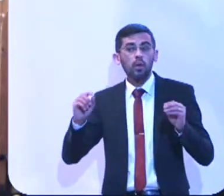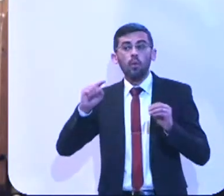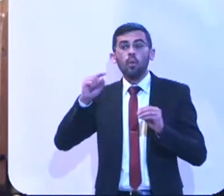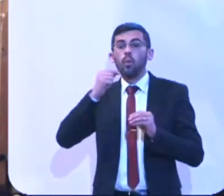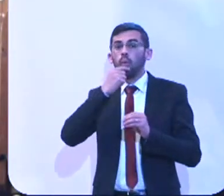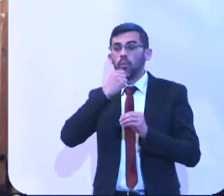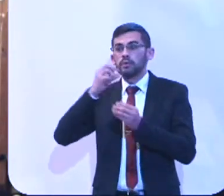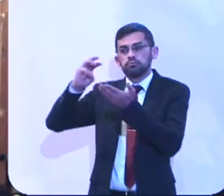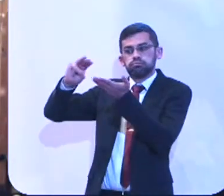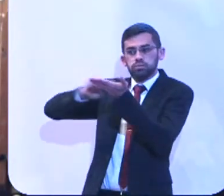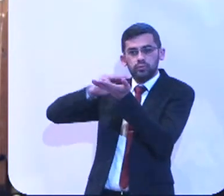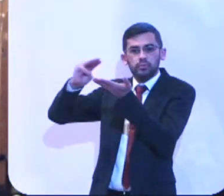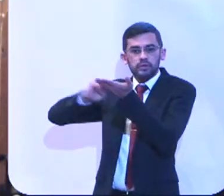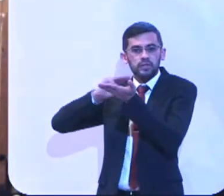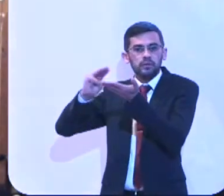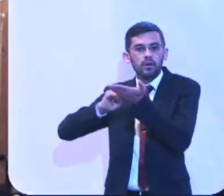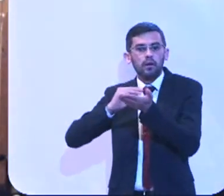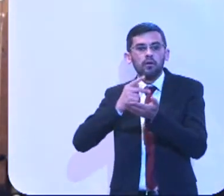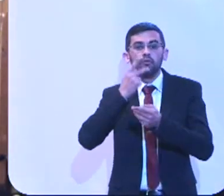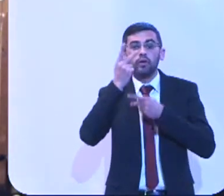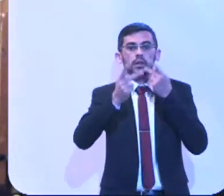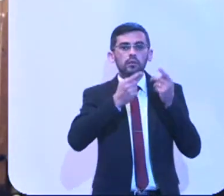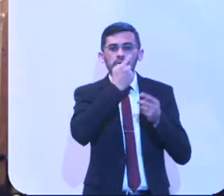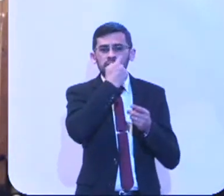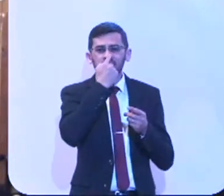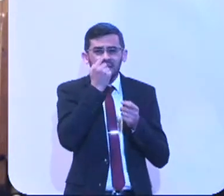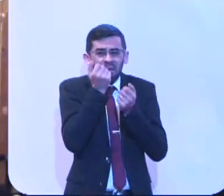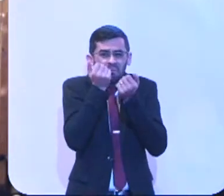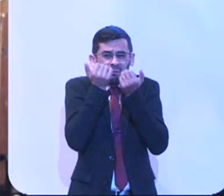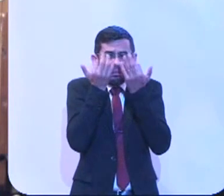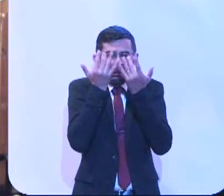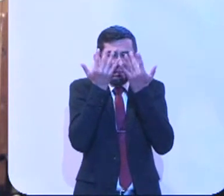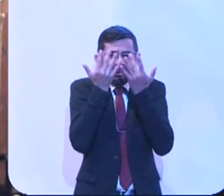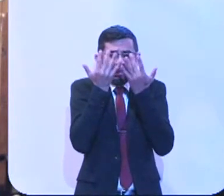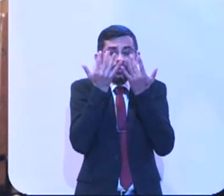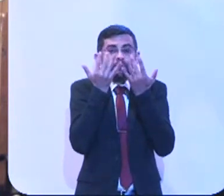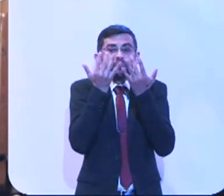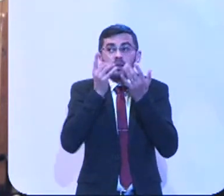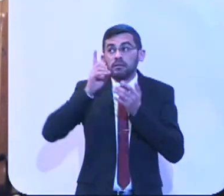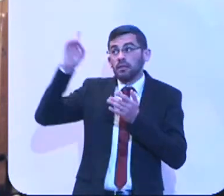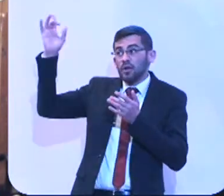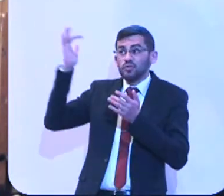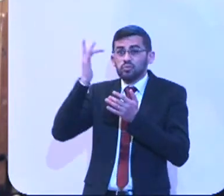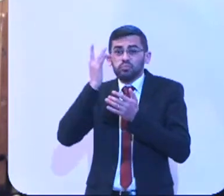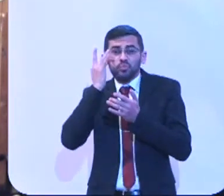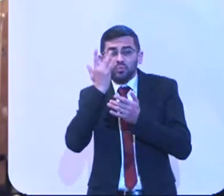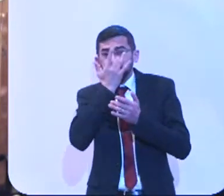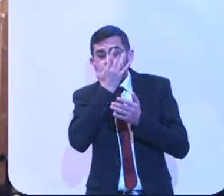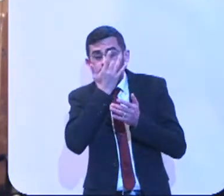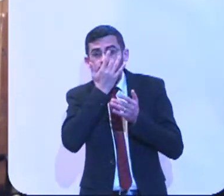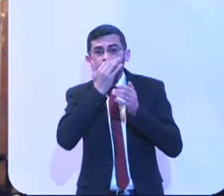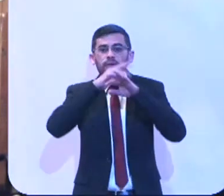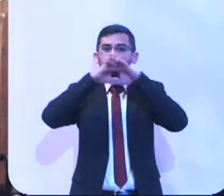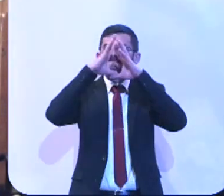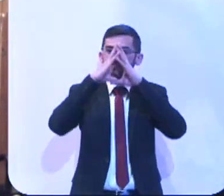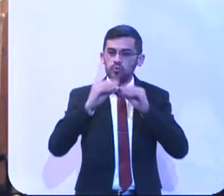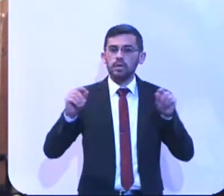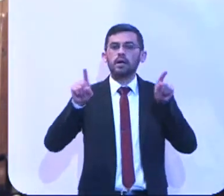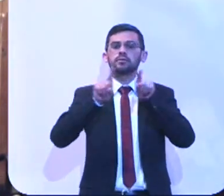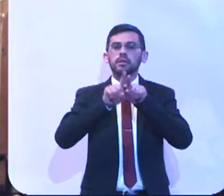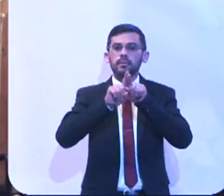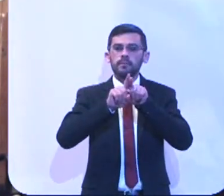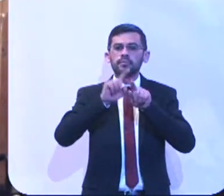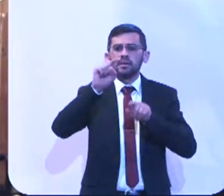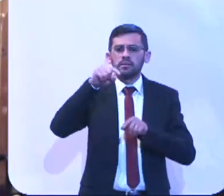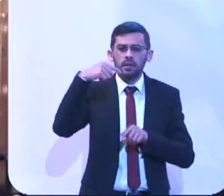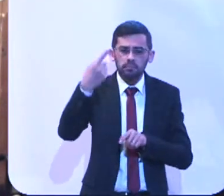mandar mensagens dizendo que o seu olho estava queimando, que Deus tinha tocado seus olhos e ele foi curado.